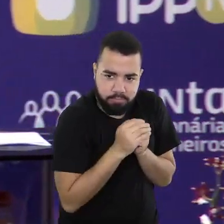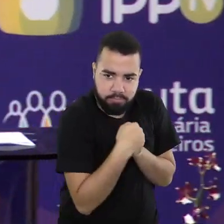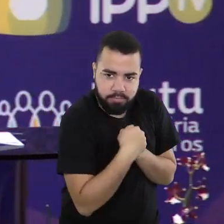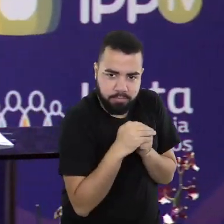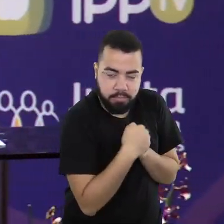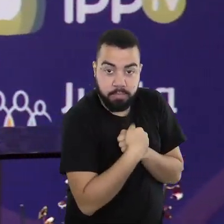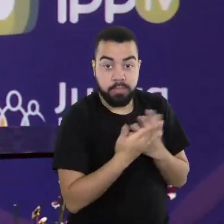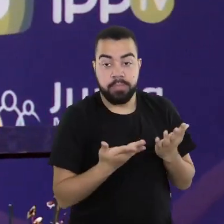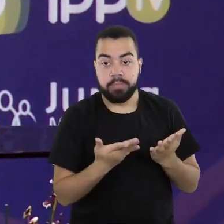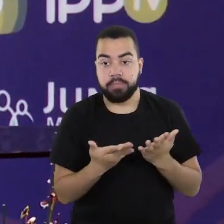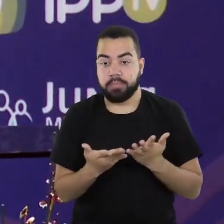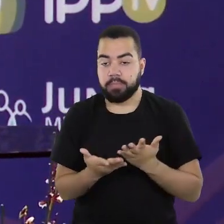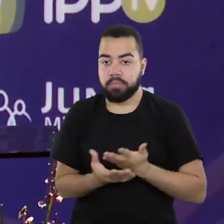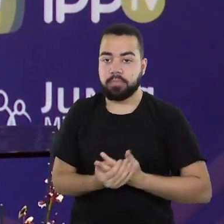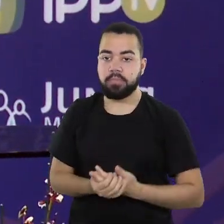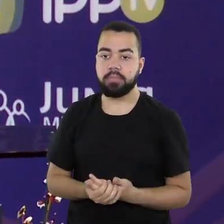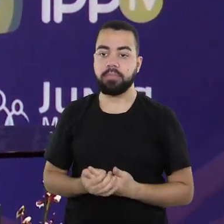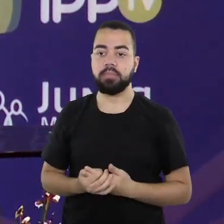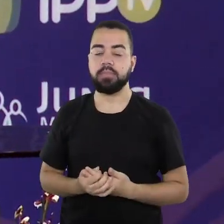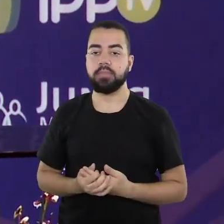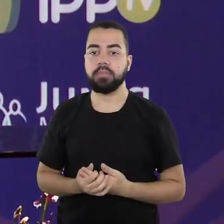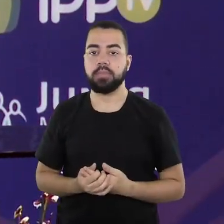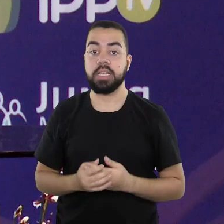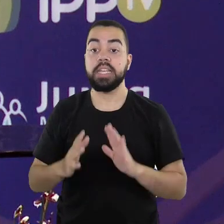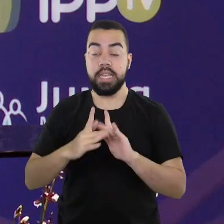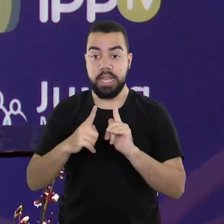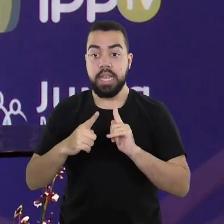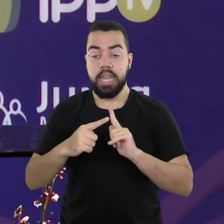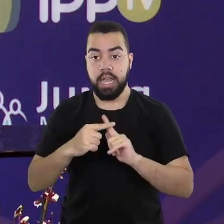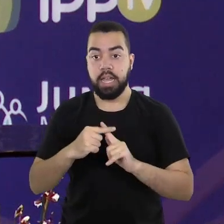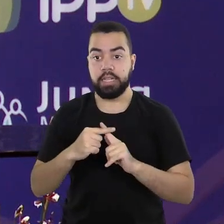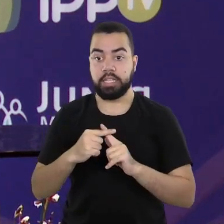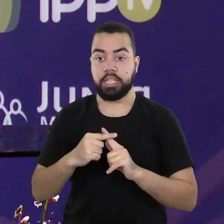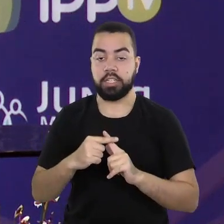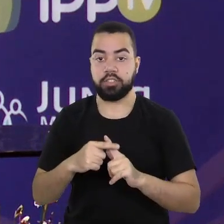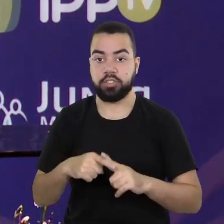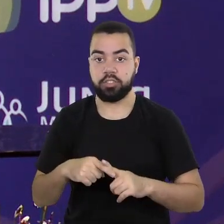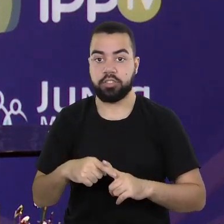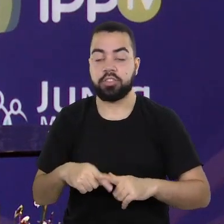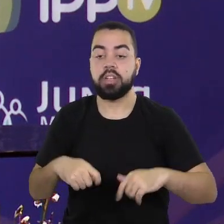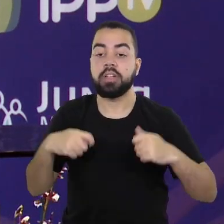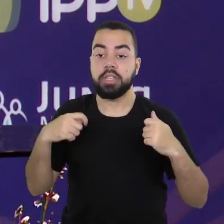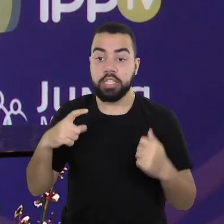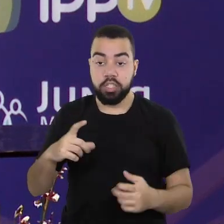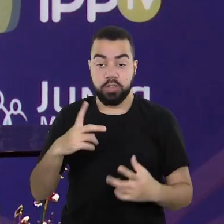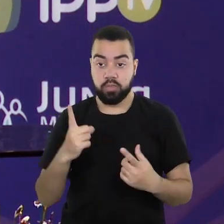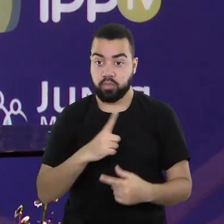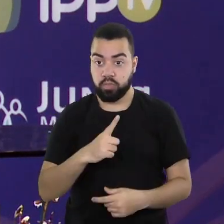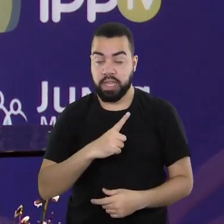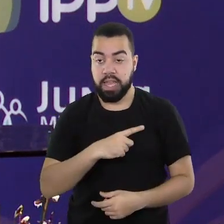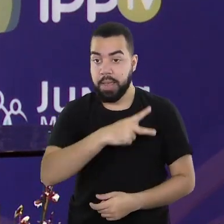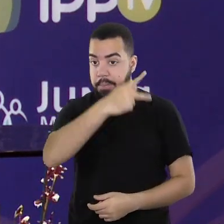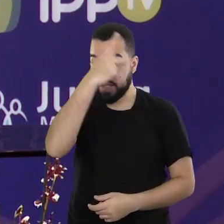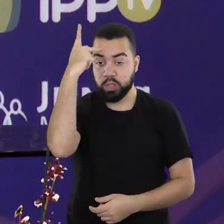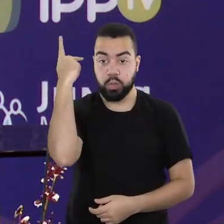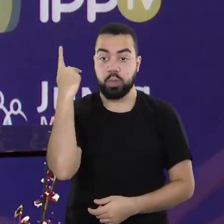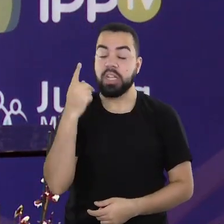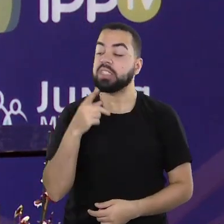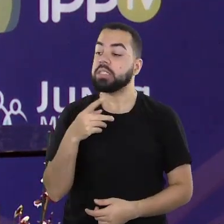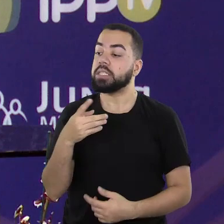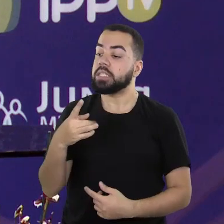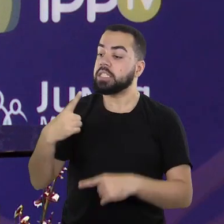está sendo tomada por um espírito crítico, de pessoas críticas, de pessoas que não têm misericórdia,